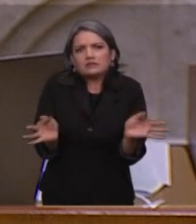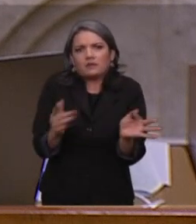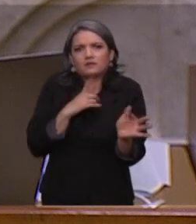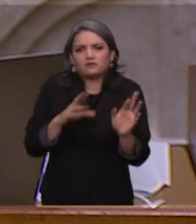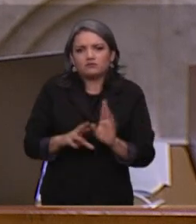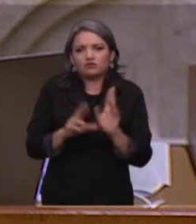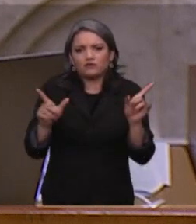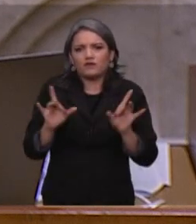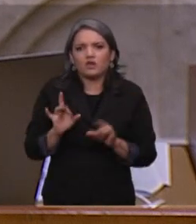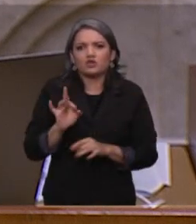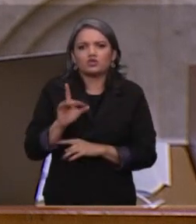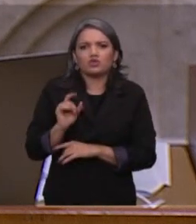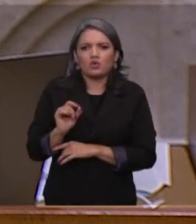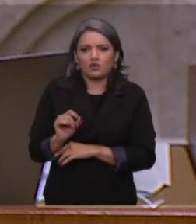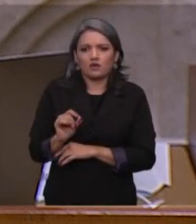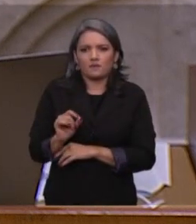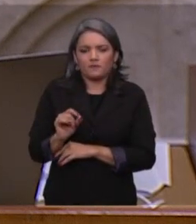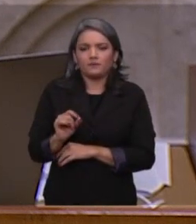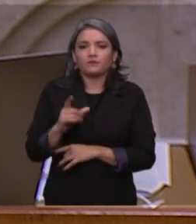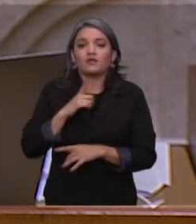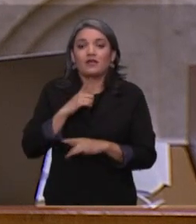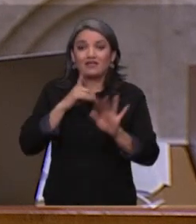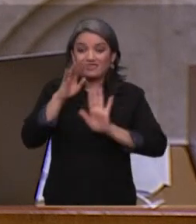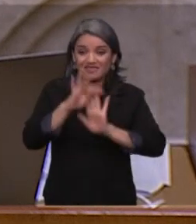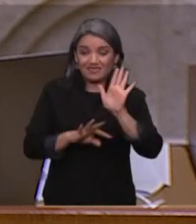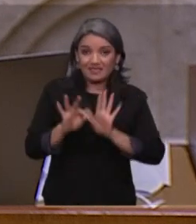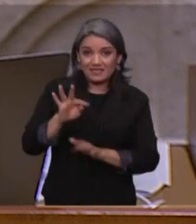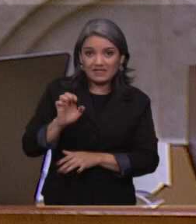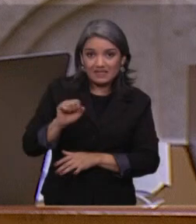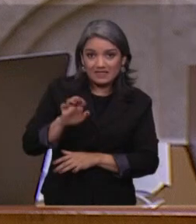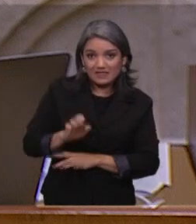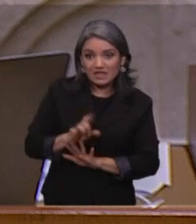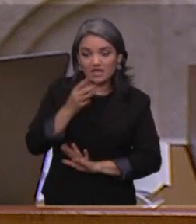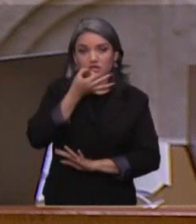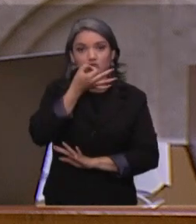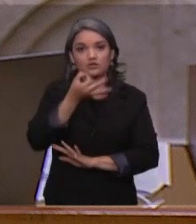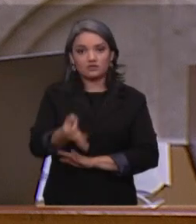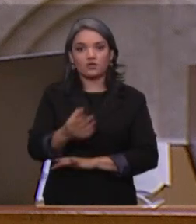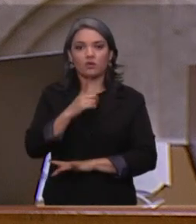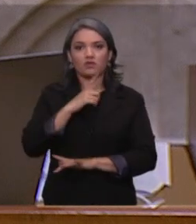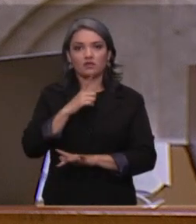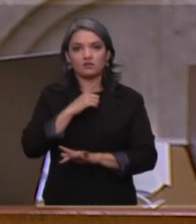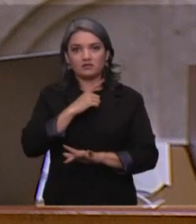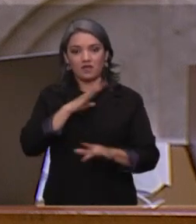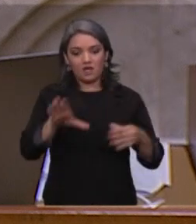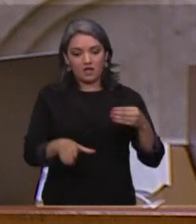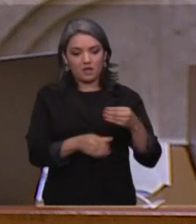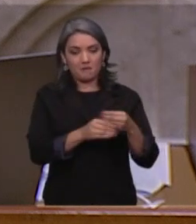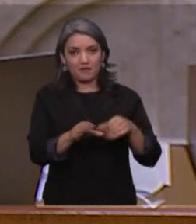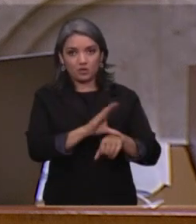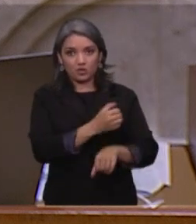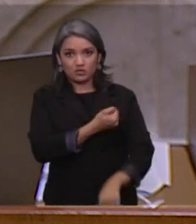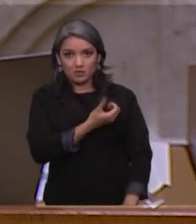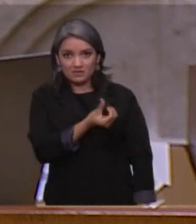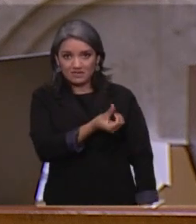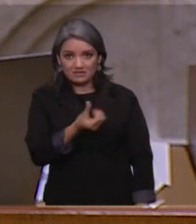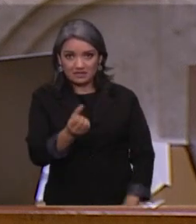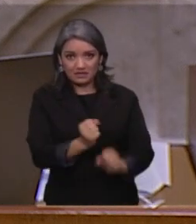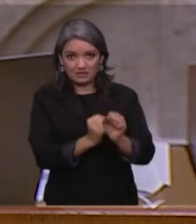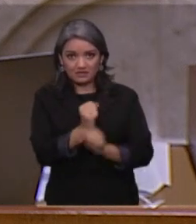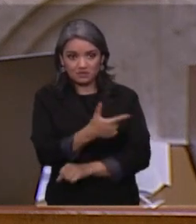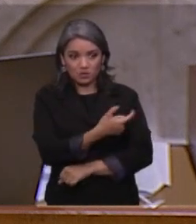Fachin, uma redação de tese. Após a promulgação da Emenda Constitucional 66 de